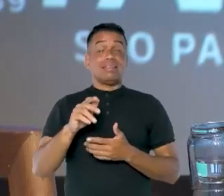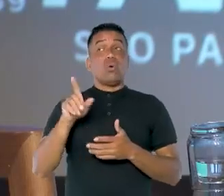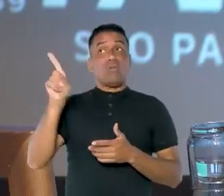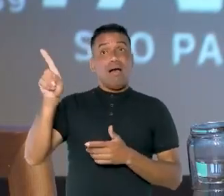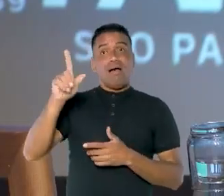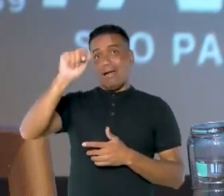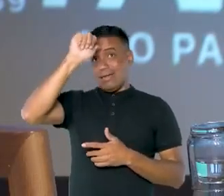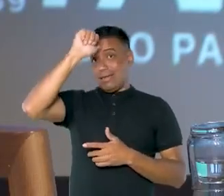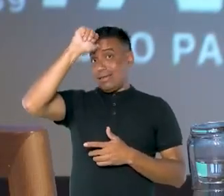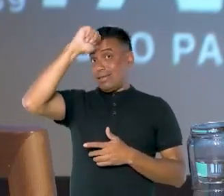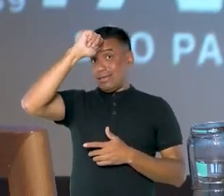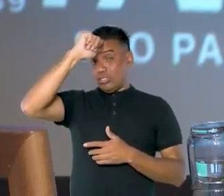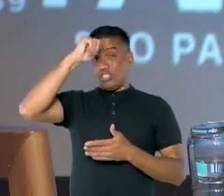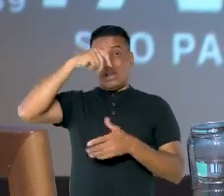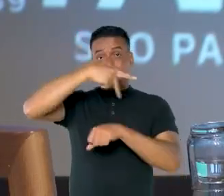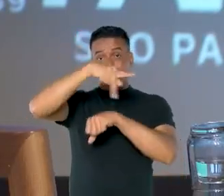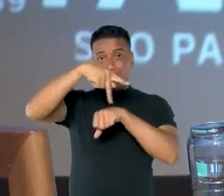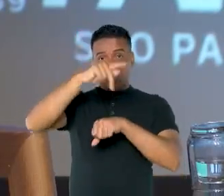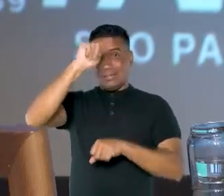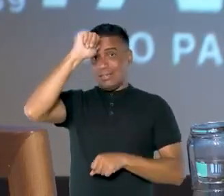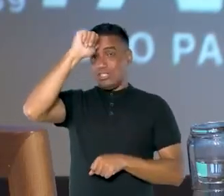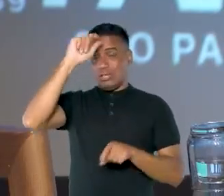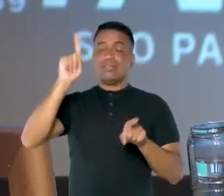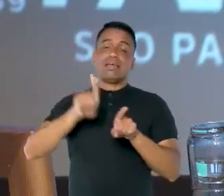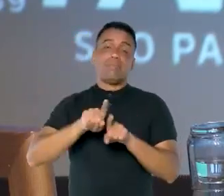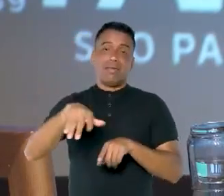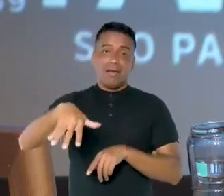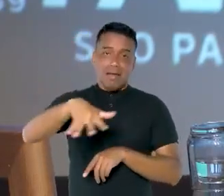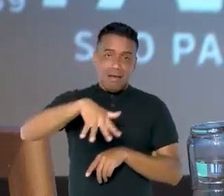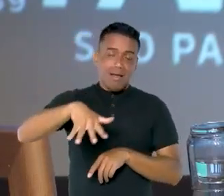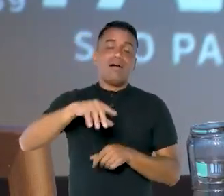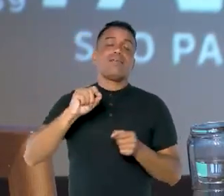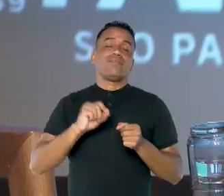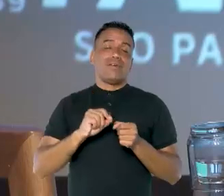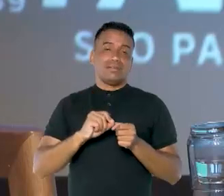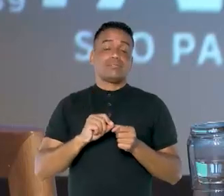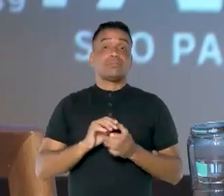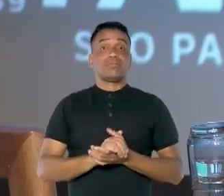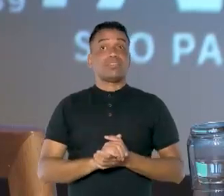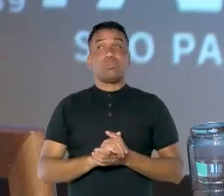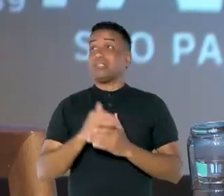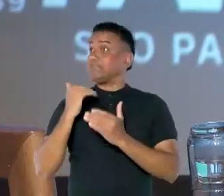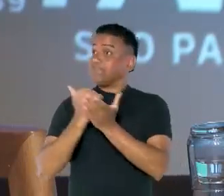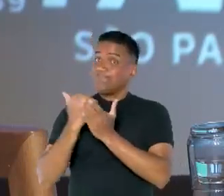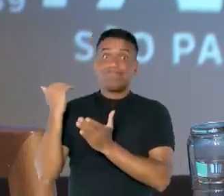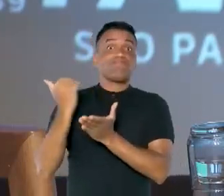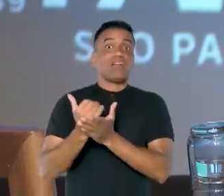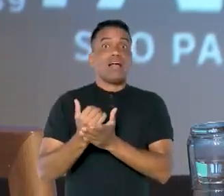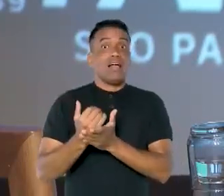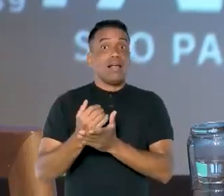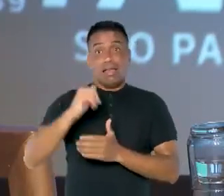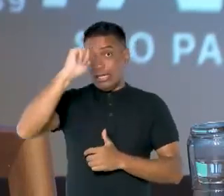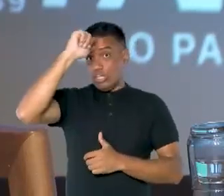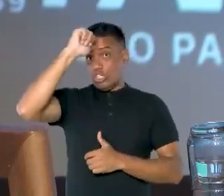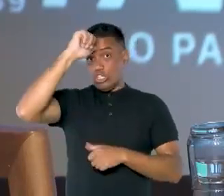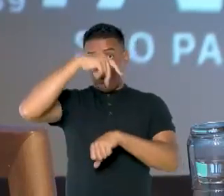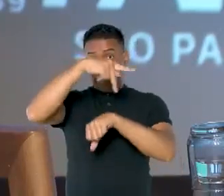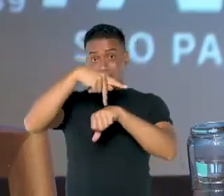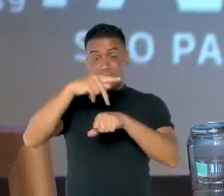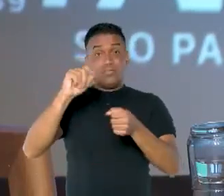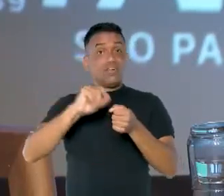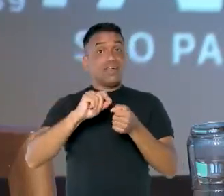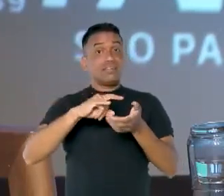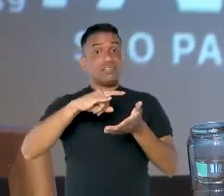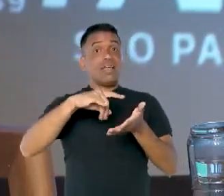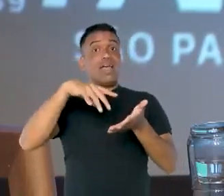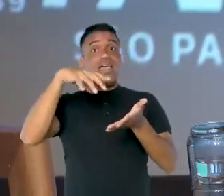começou a trabalhar nesse campo, e a Índia fez uma coisa mais avançada ainda. ela fez um livro de